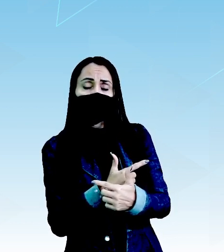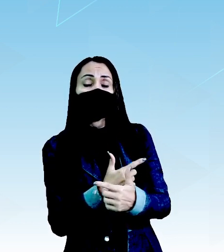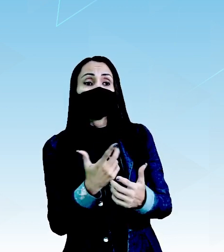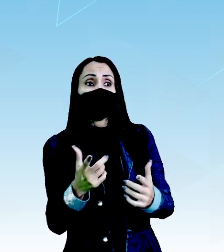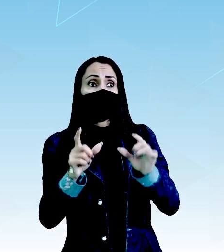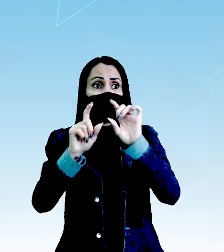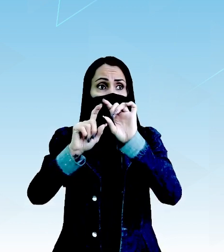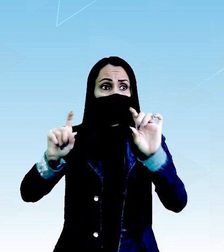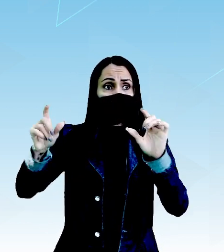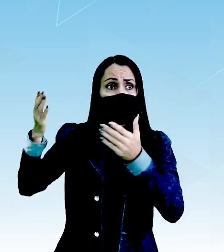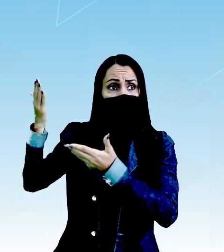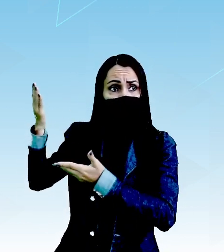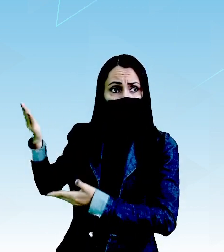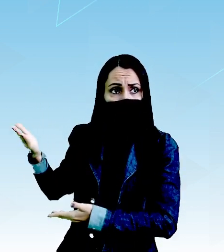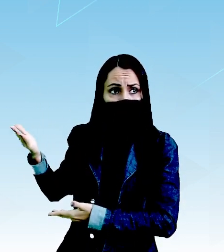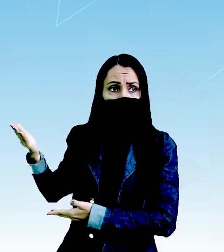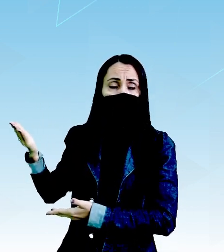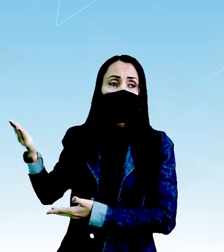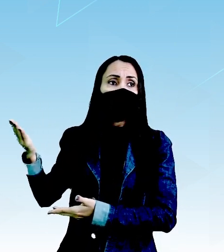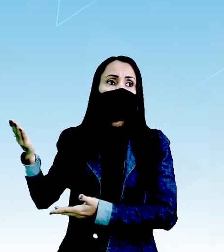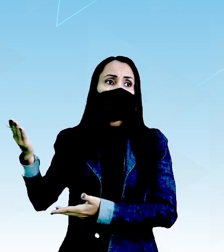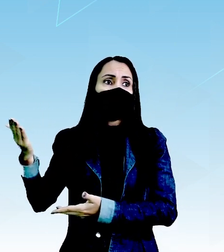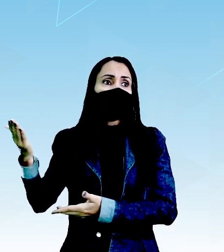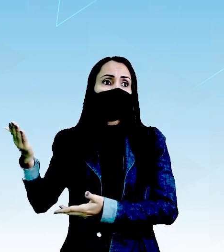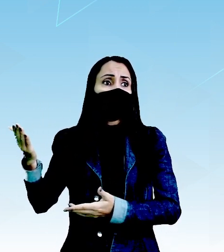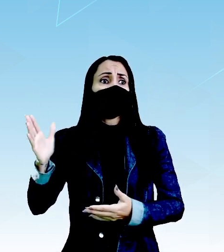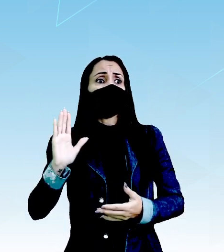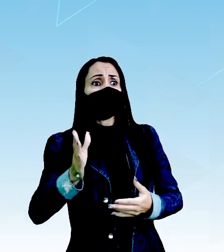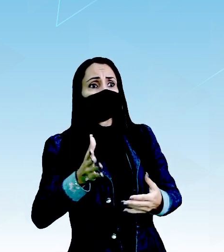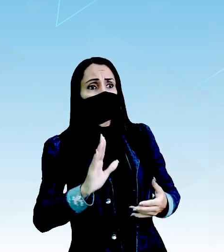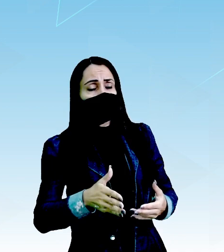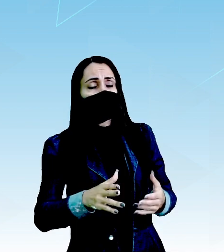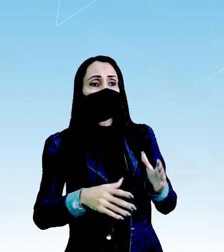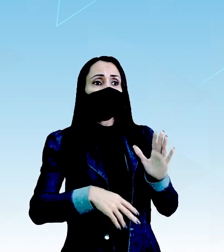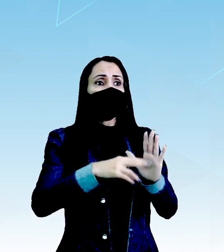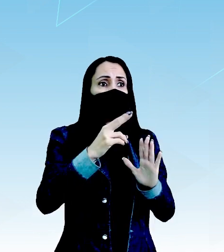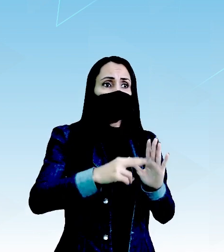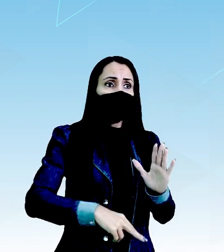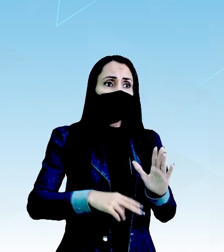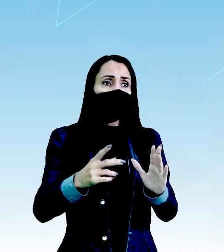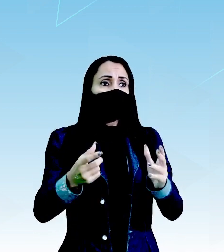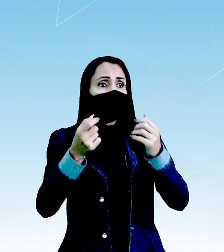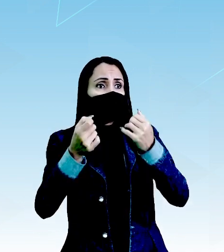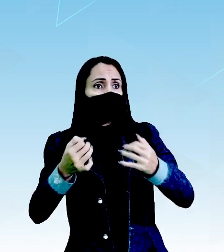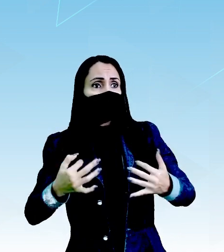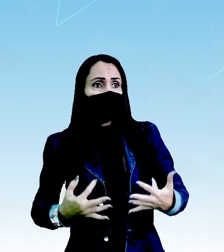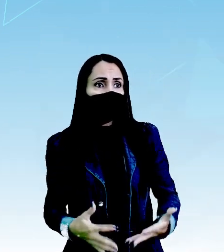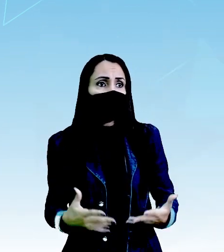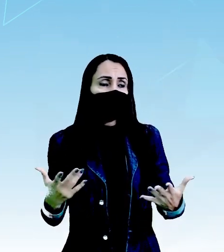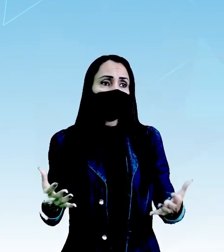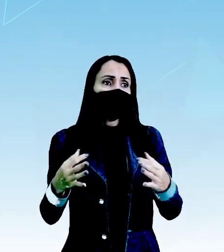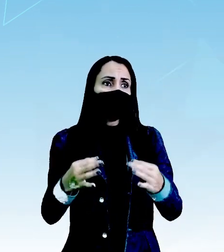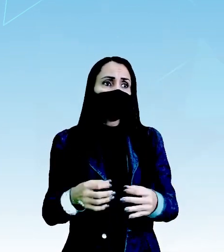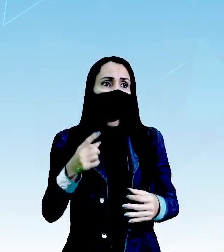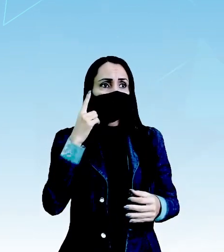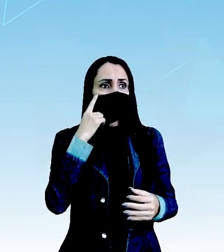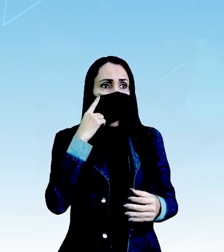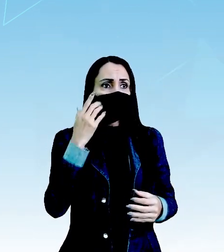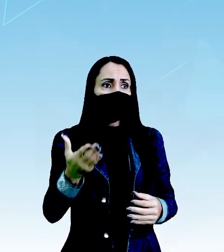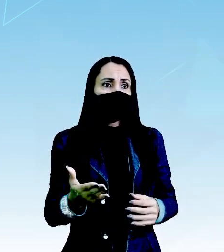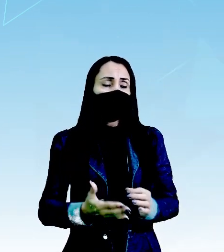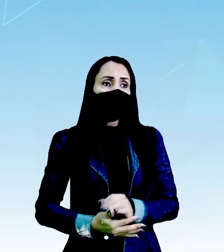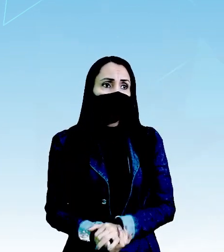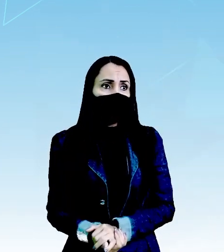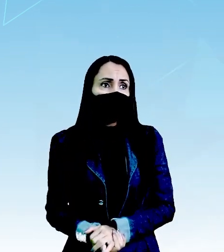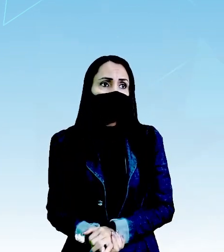frase, aliás, esse fragmento que eu já li anteriormente, estou trazendo de volta, que é para justamente observar. É comédia? É,